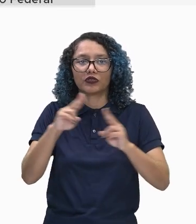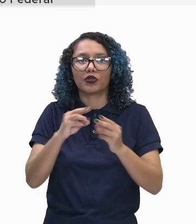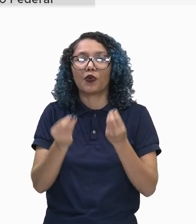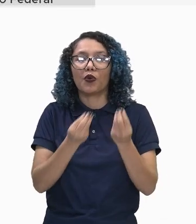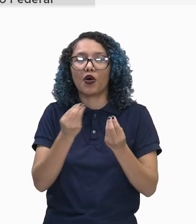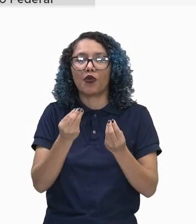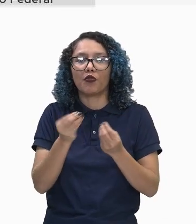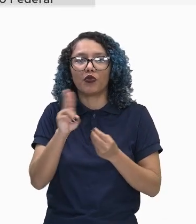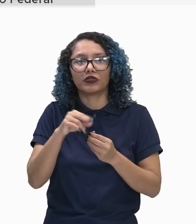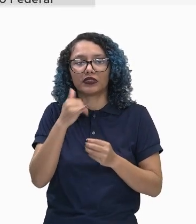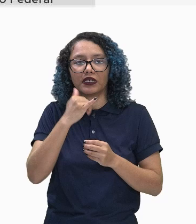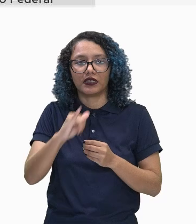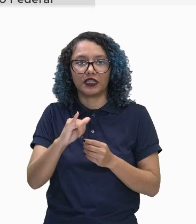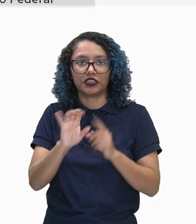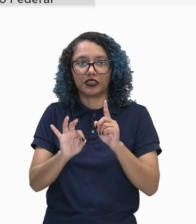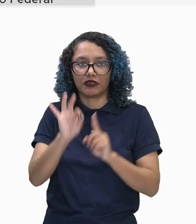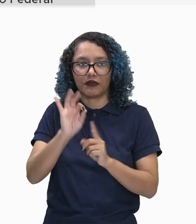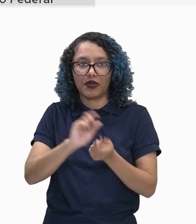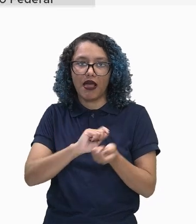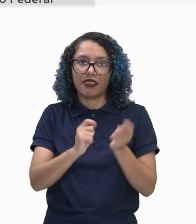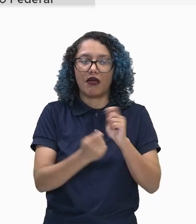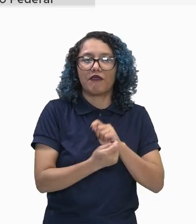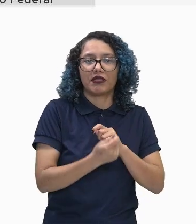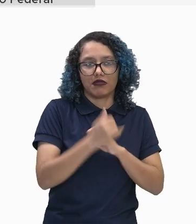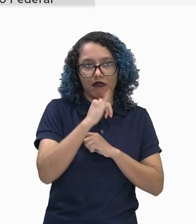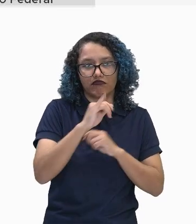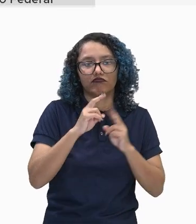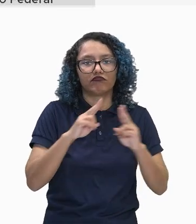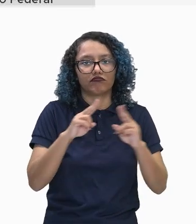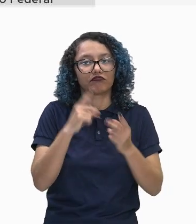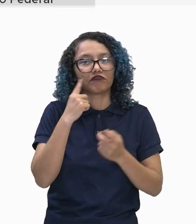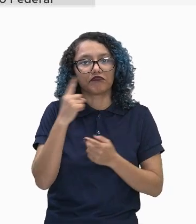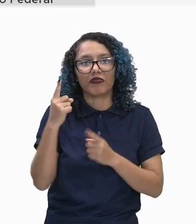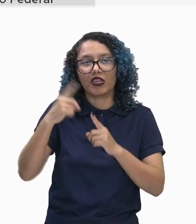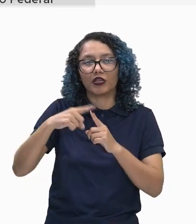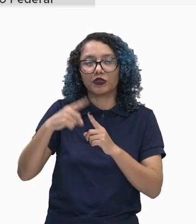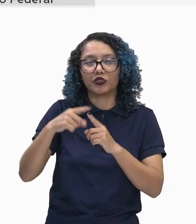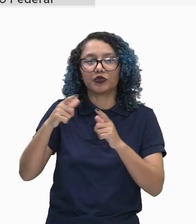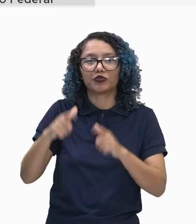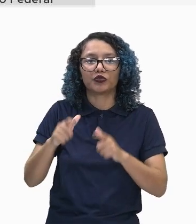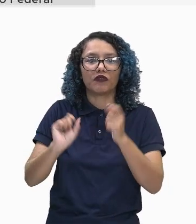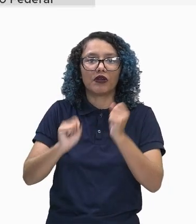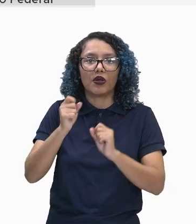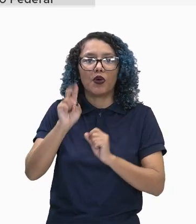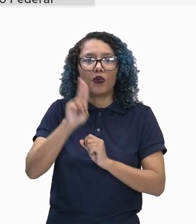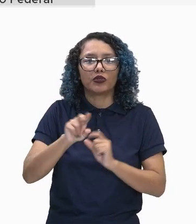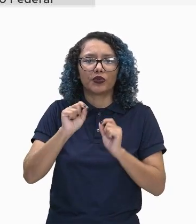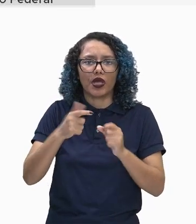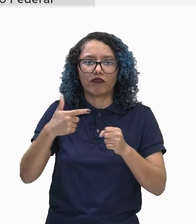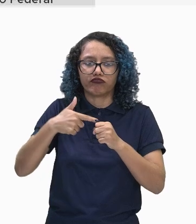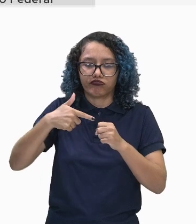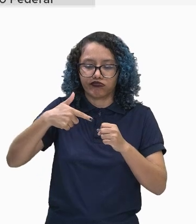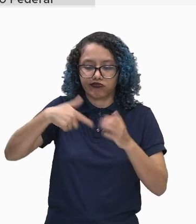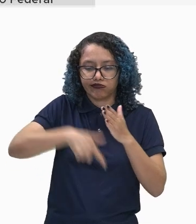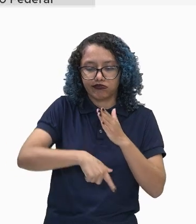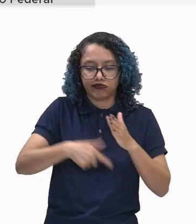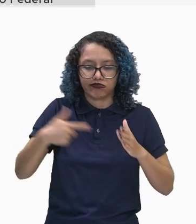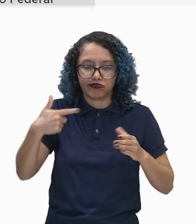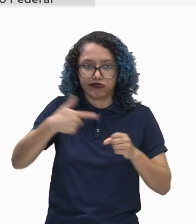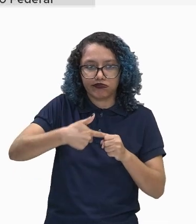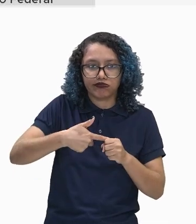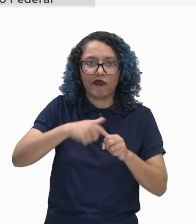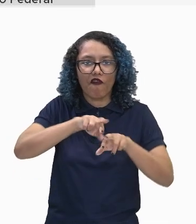térmica em energia elétrica. Esse tipo de usina utiliza combustíveis fósseis, como carvão,